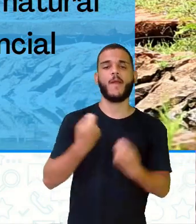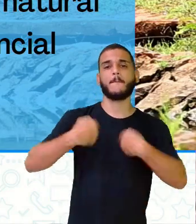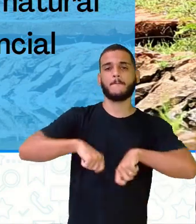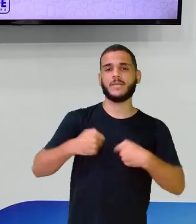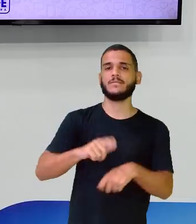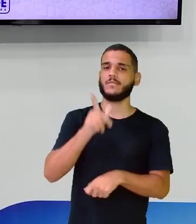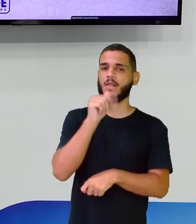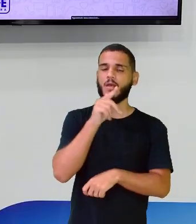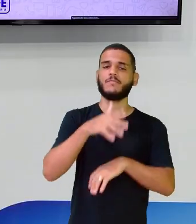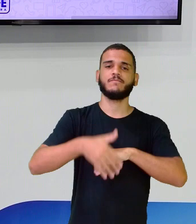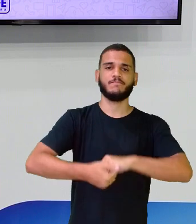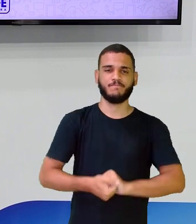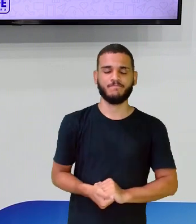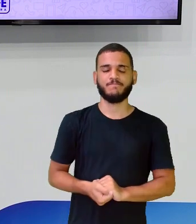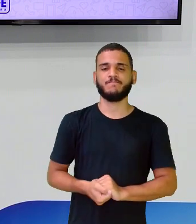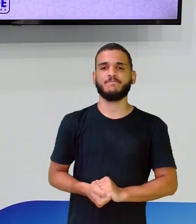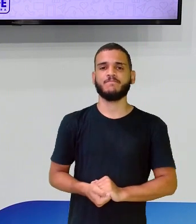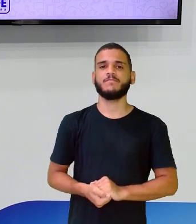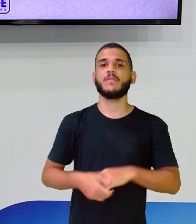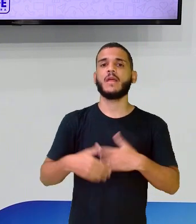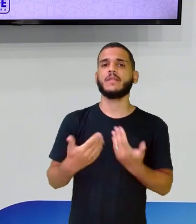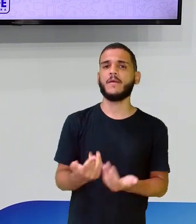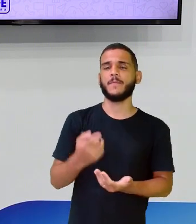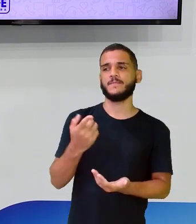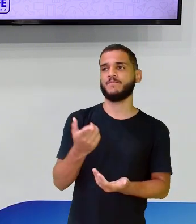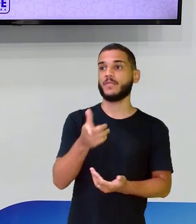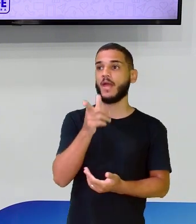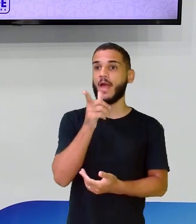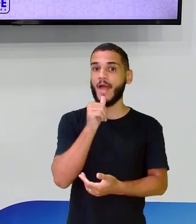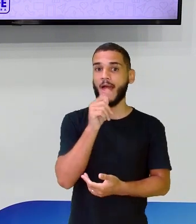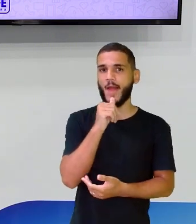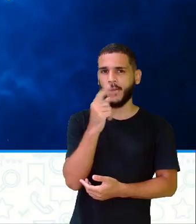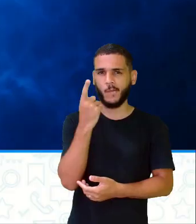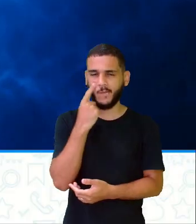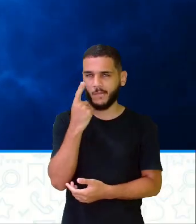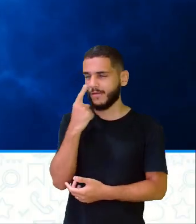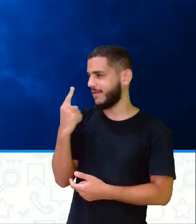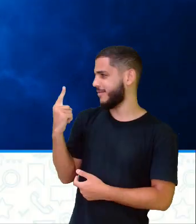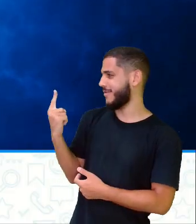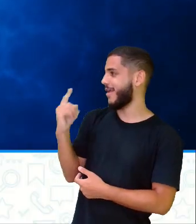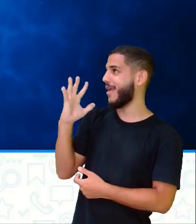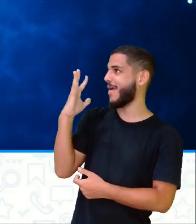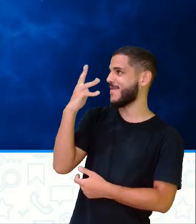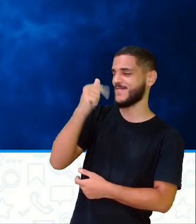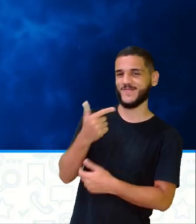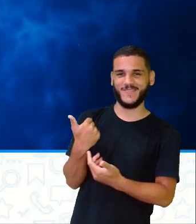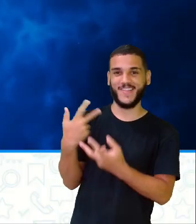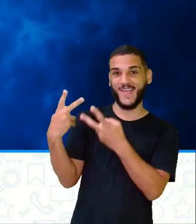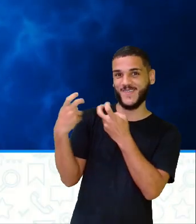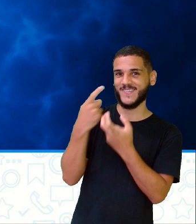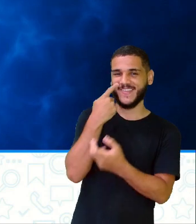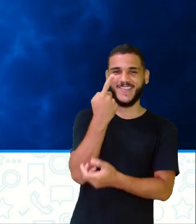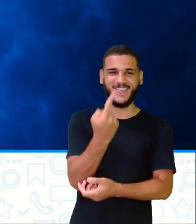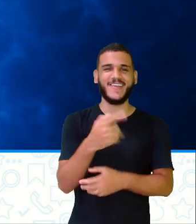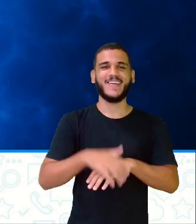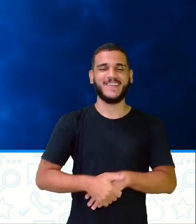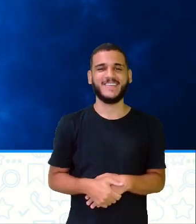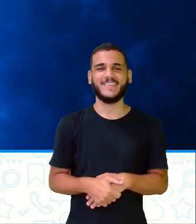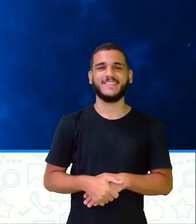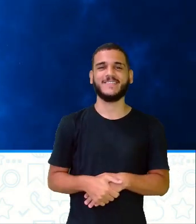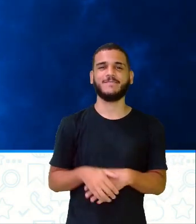desse nosso planeta, tá? E essa água bonita que a gente está vendo aí, será que ela